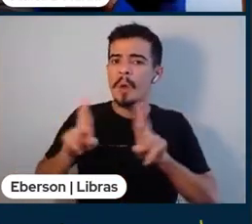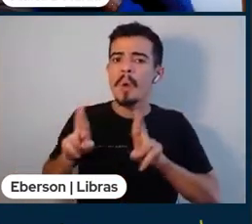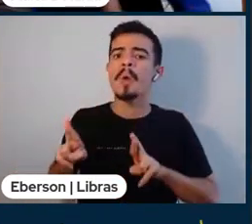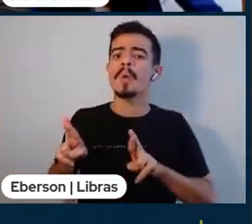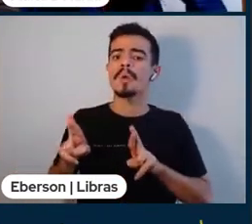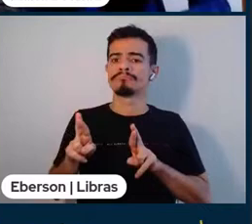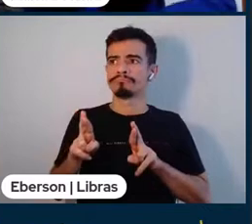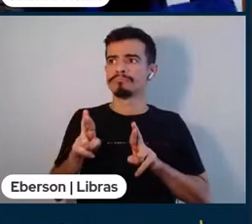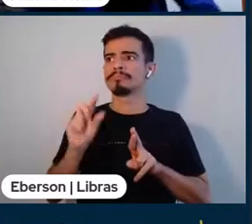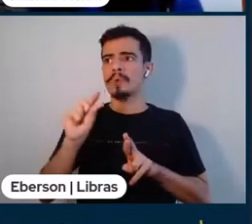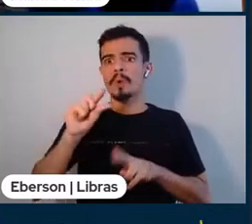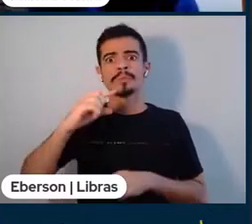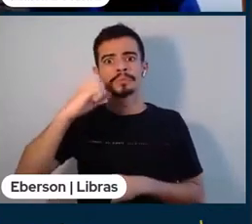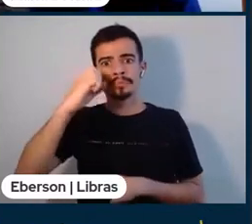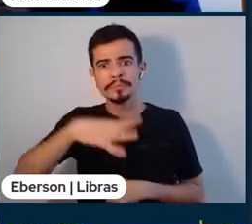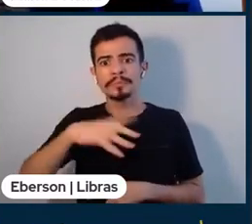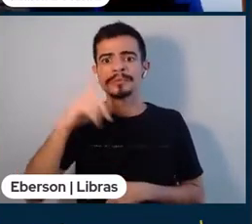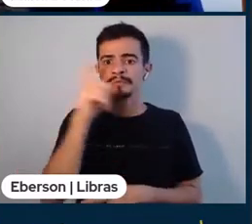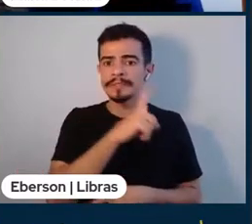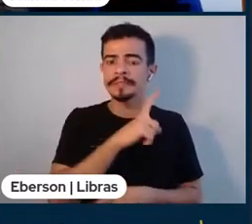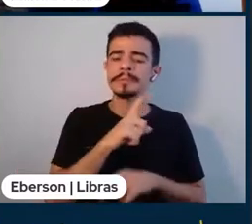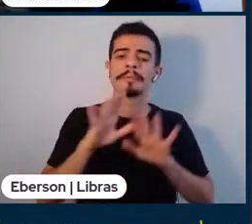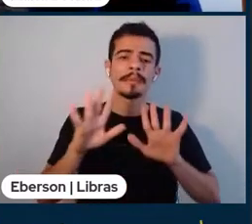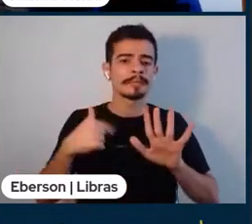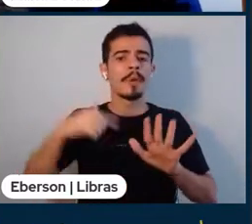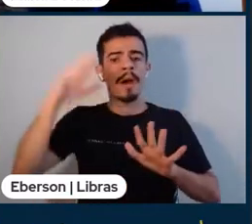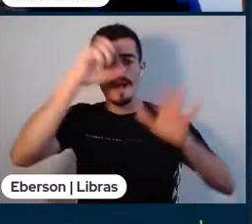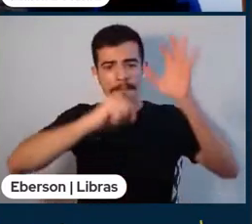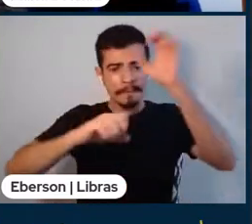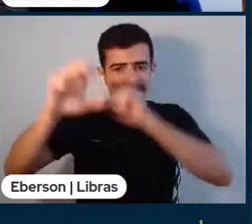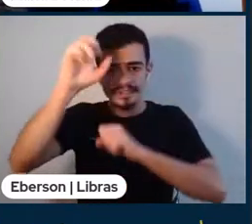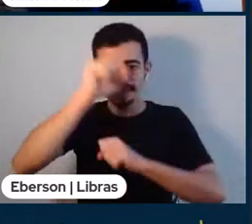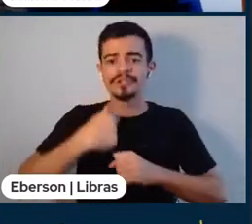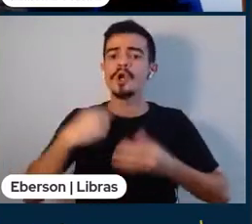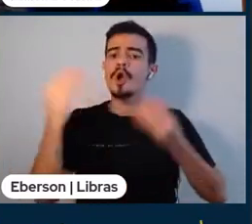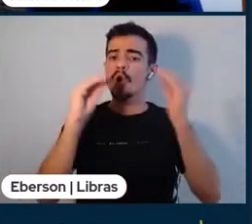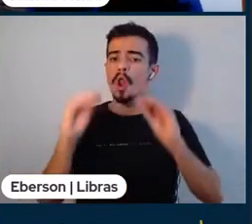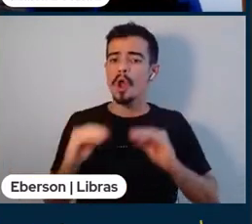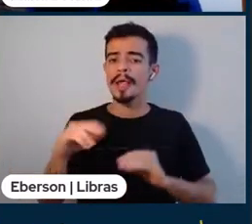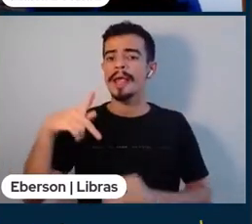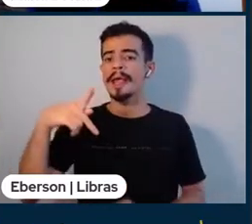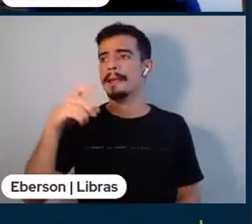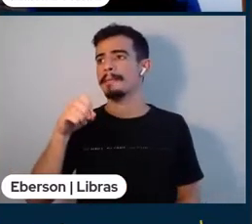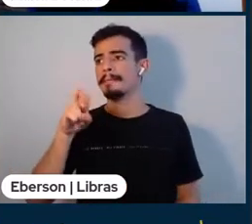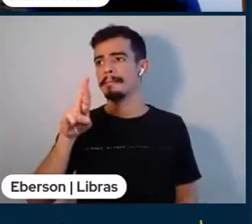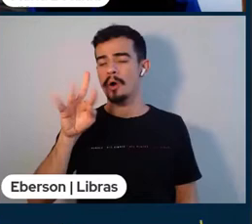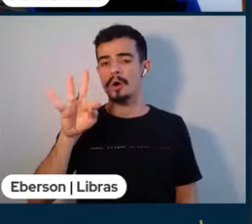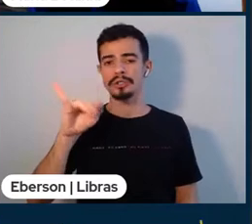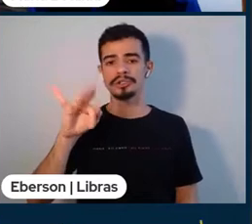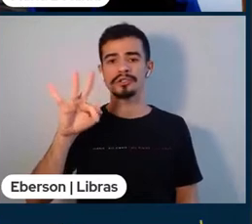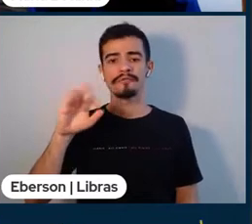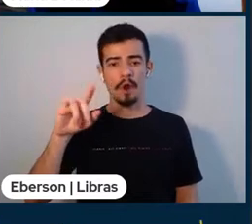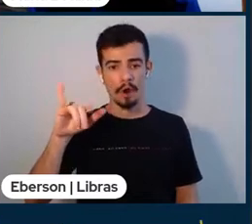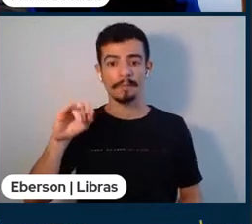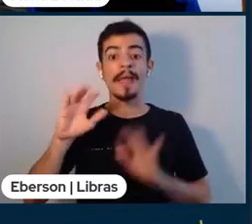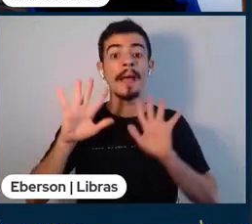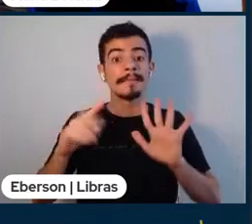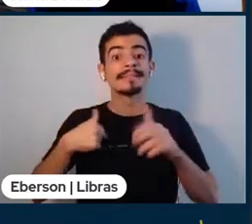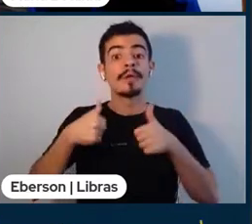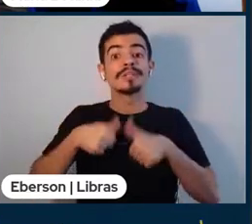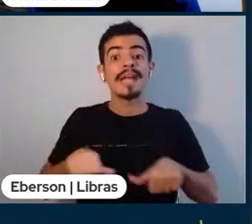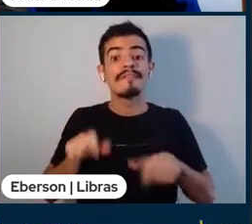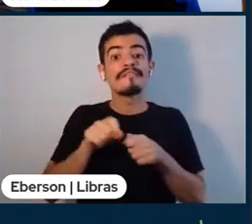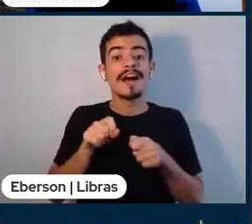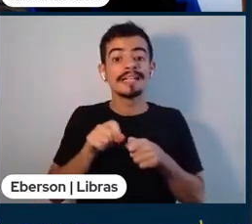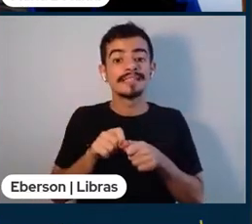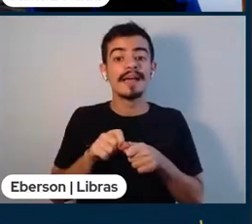aprendi muito sobre ele, só que coloquei no meu portfólio. E outra coisa que eu fiz eu estava fazendo um freela na época, que era